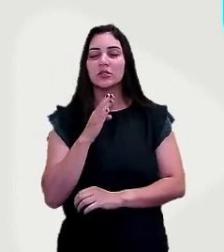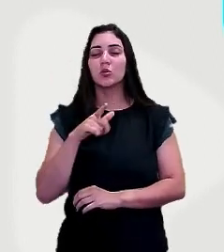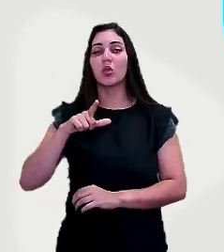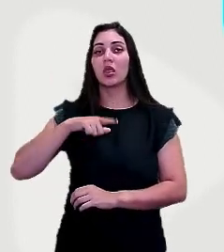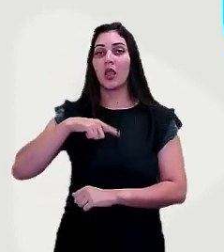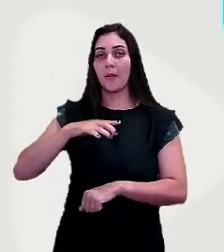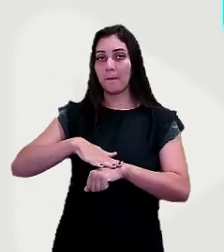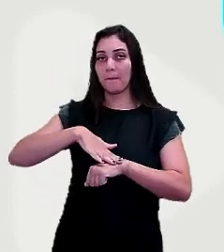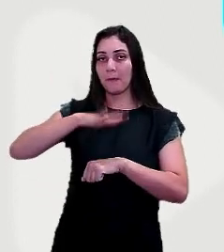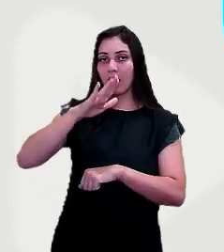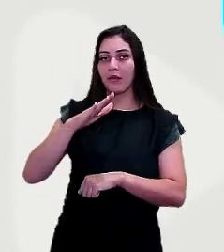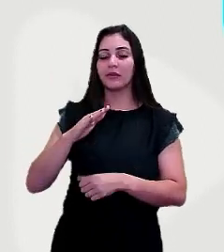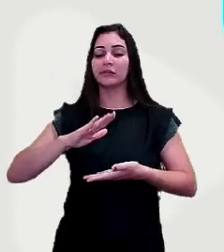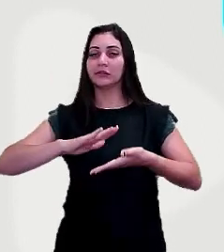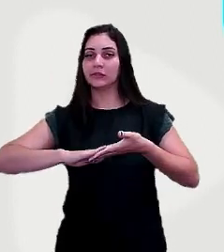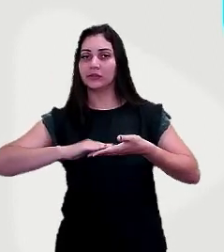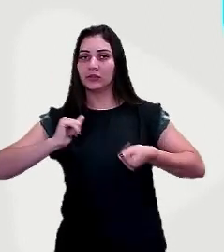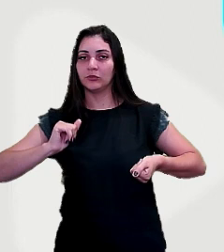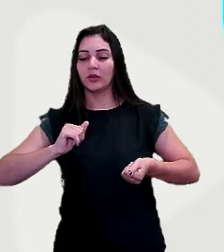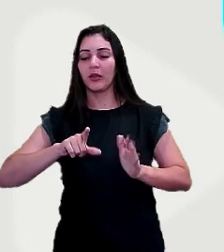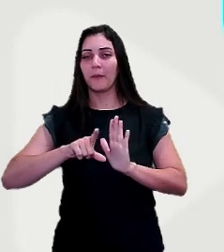títulos.